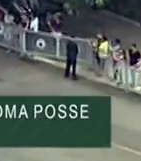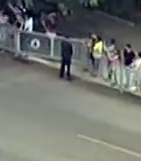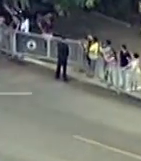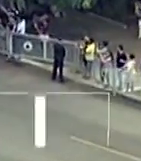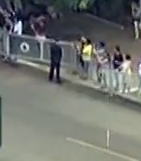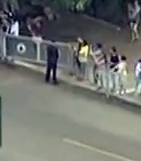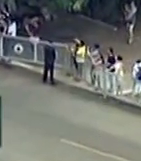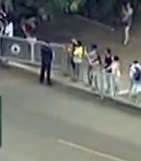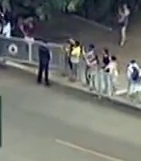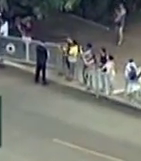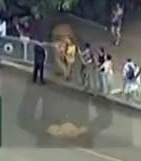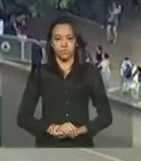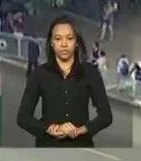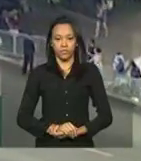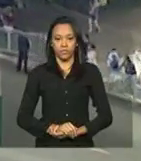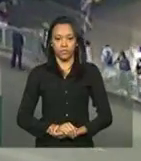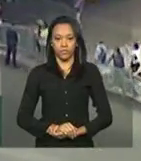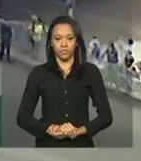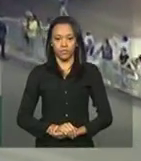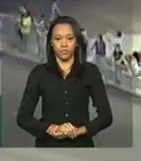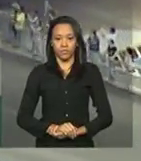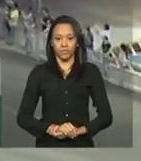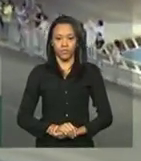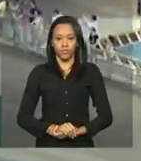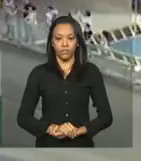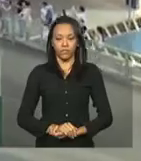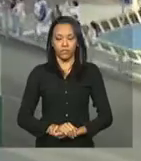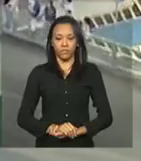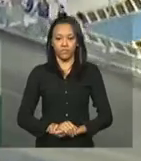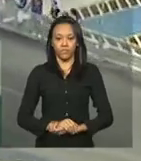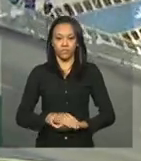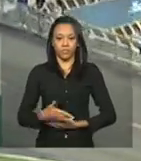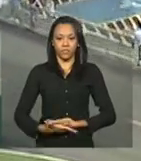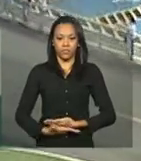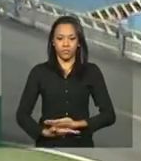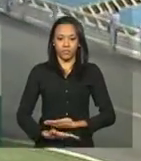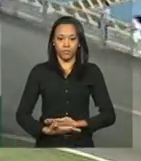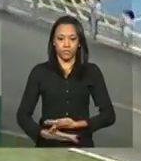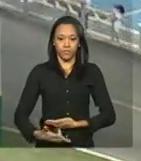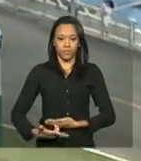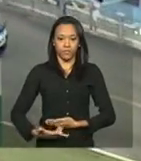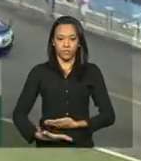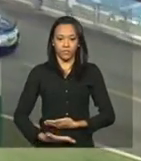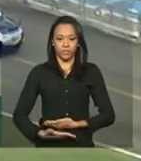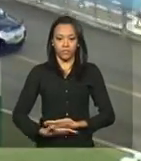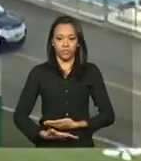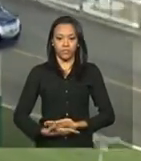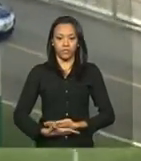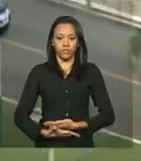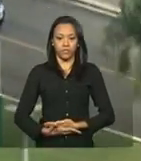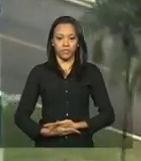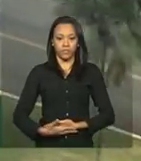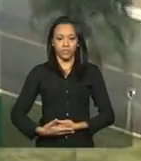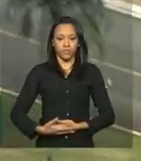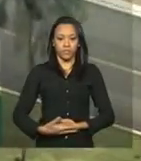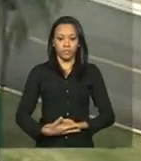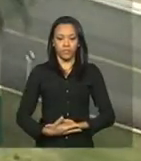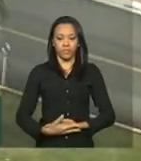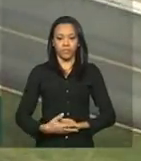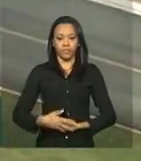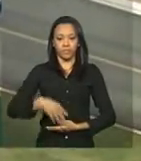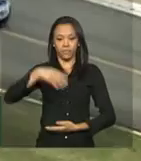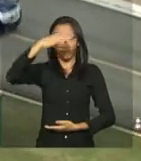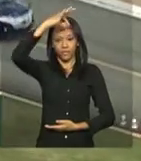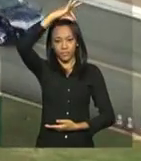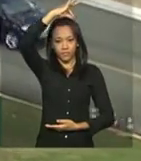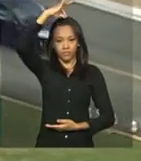que foram para lá para pegar a saída da presidenta Dilma Rousseff. Carro passando vagarosamente ali,